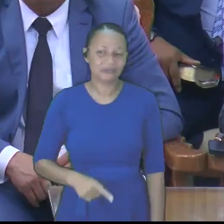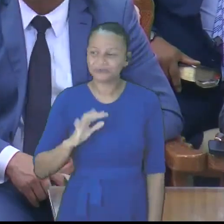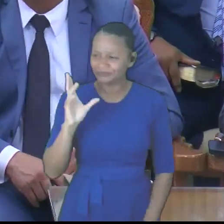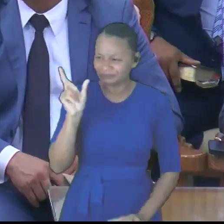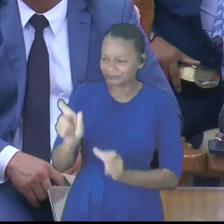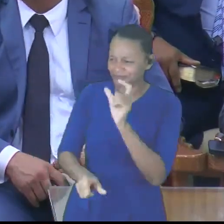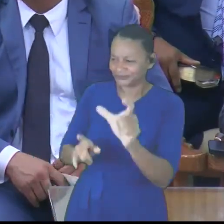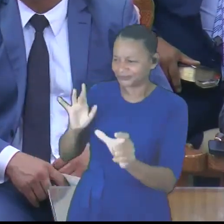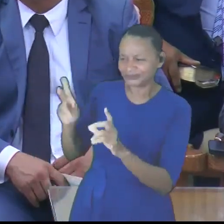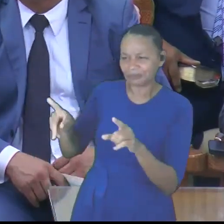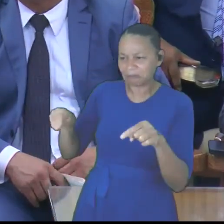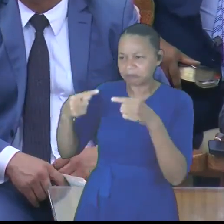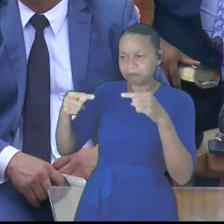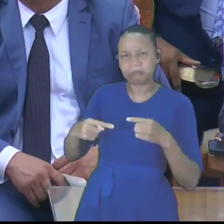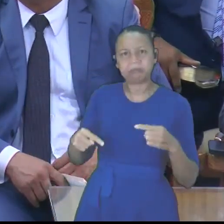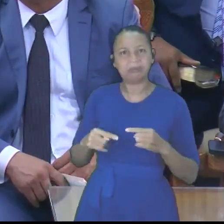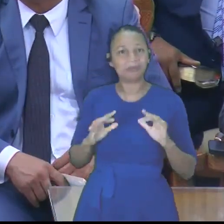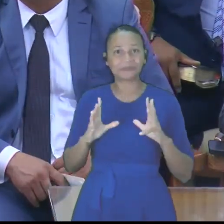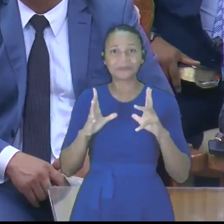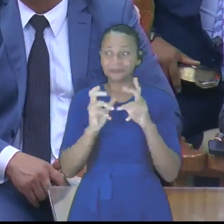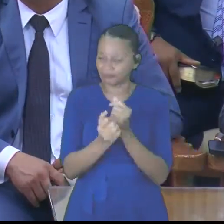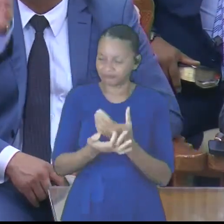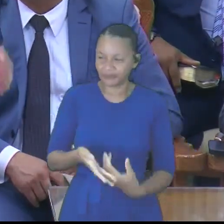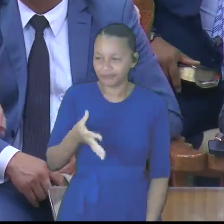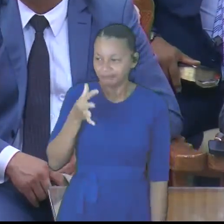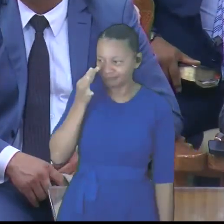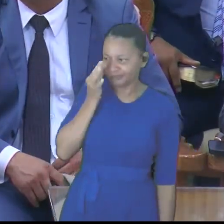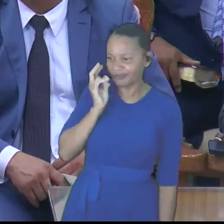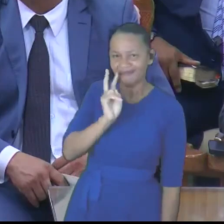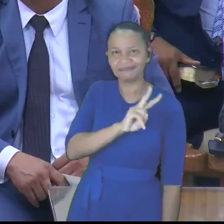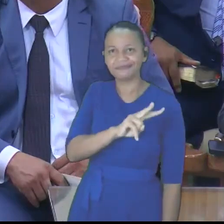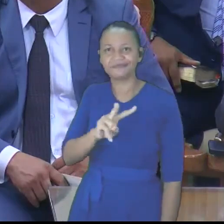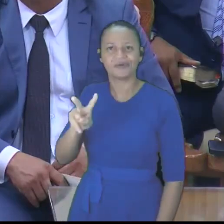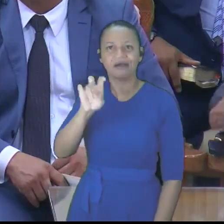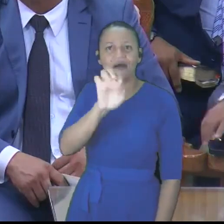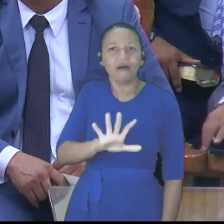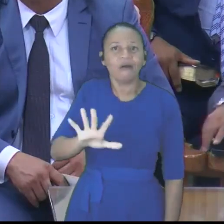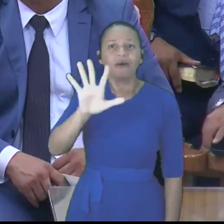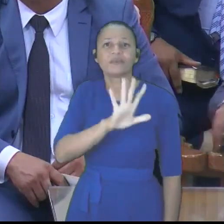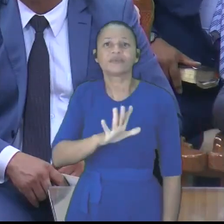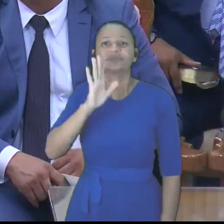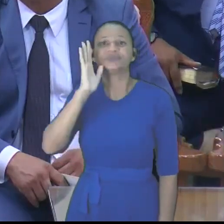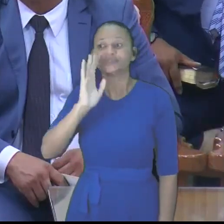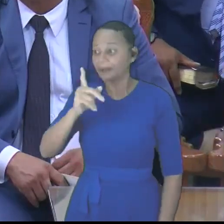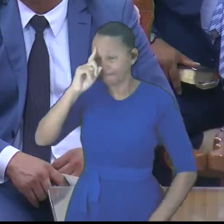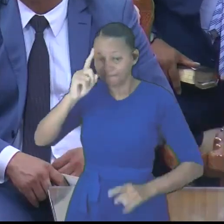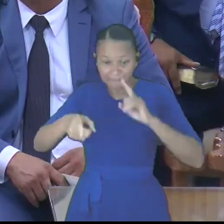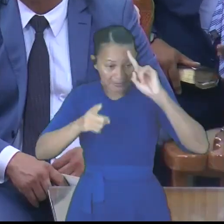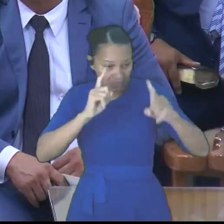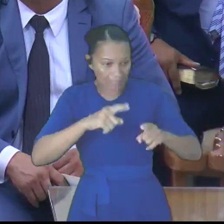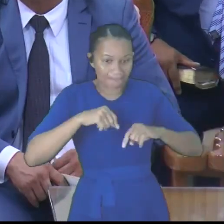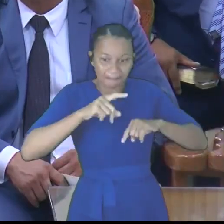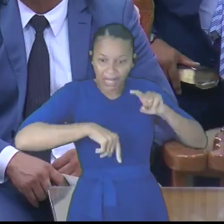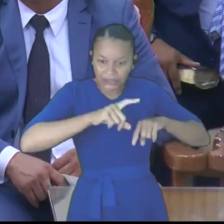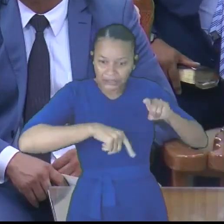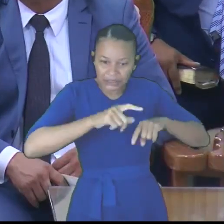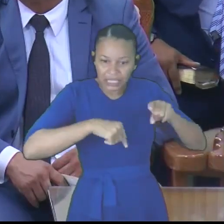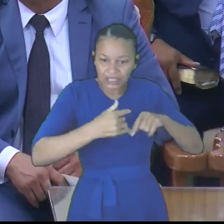para essa situação. Está a olho nu, né? A Europa já está mandando o povo fazer kit